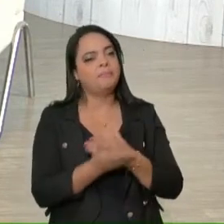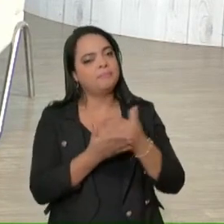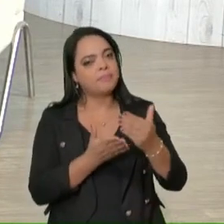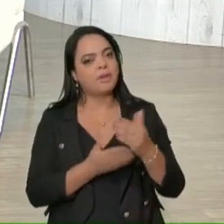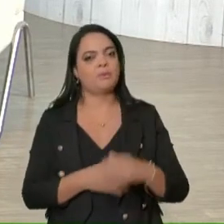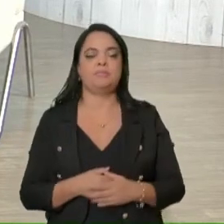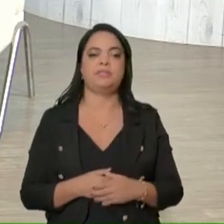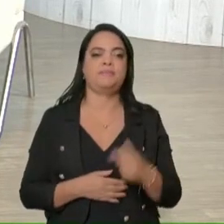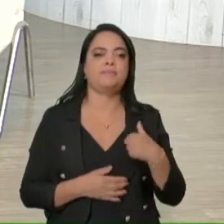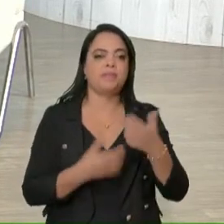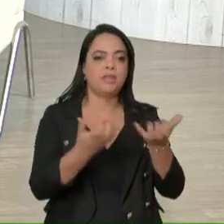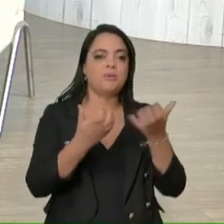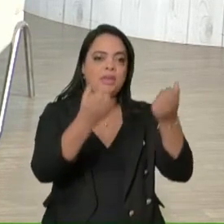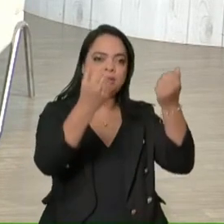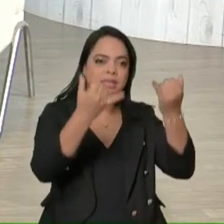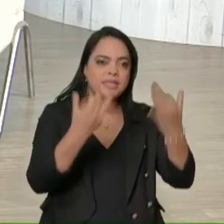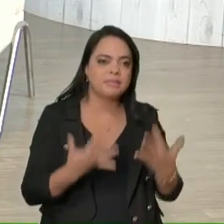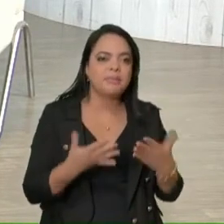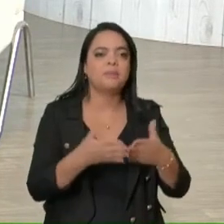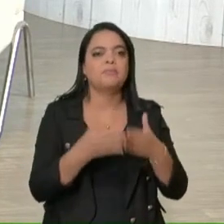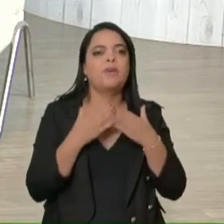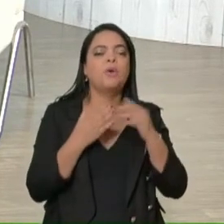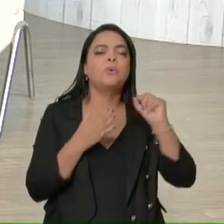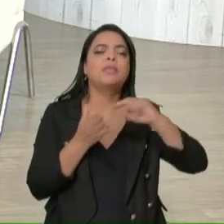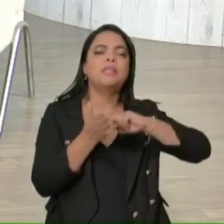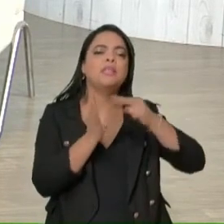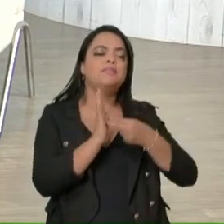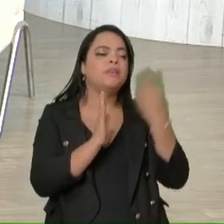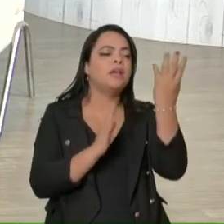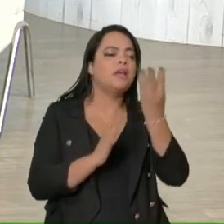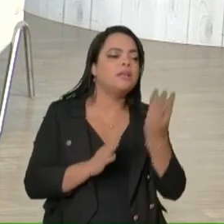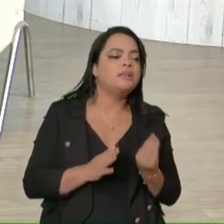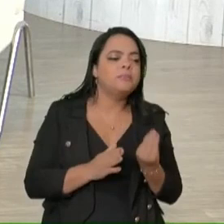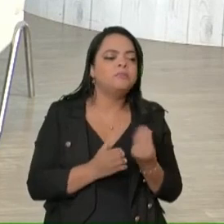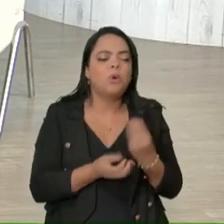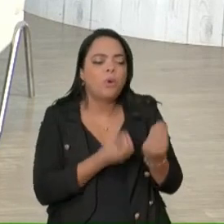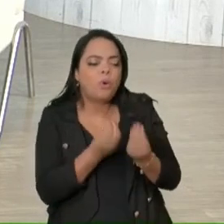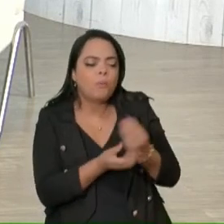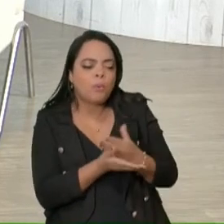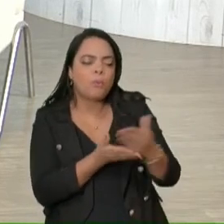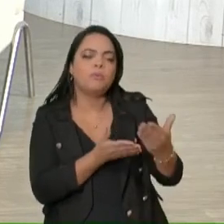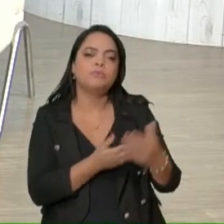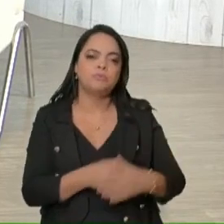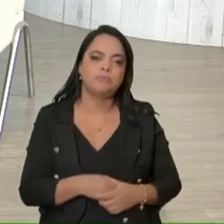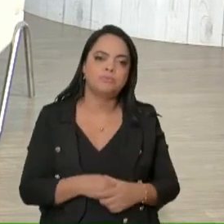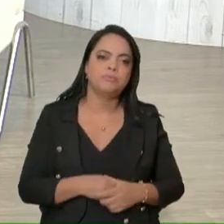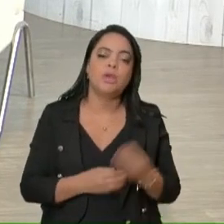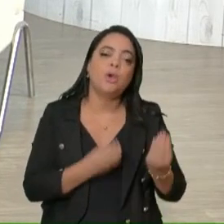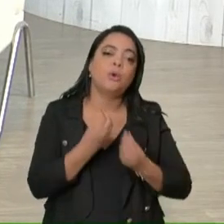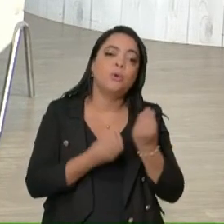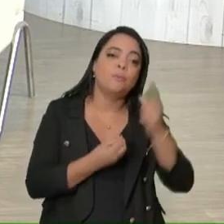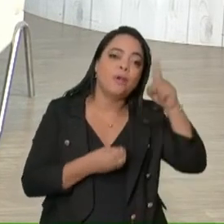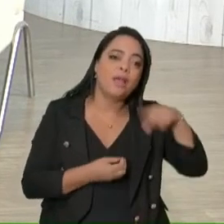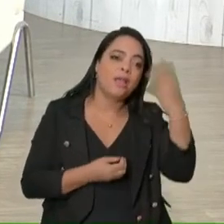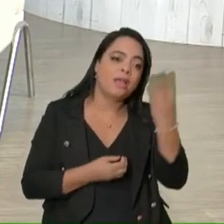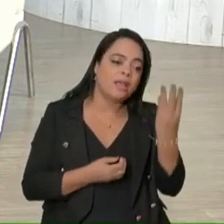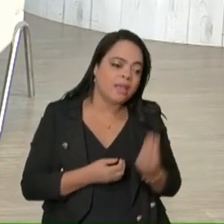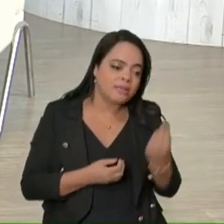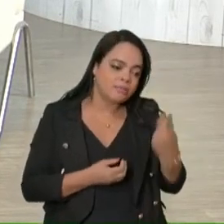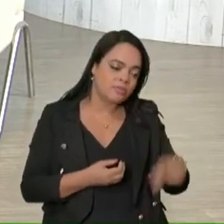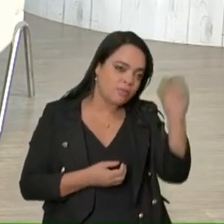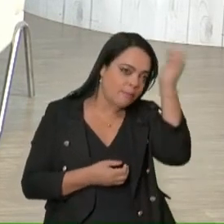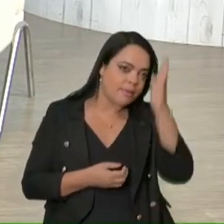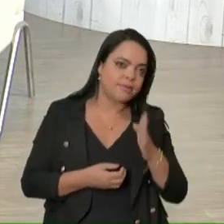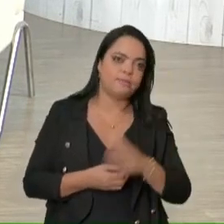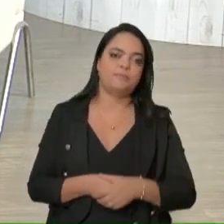começar, Poliana, eu queria que você explicasse para a gente o que é o espiritismo, da onde veio, como surgiu e como que é o espiritismo aqui no